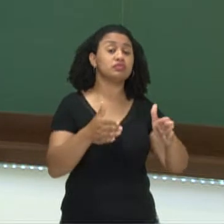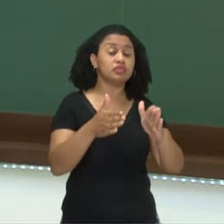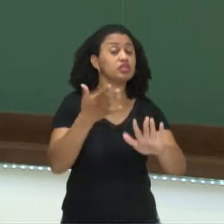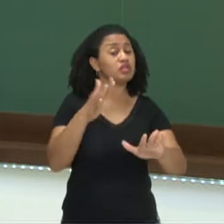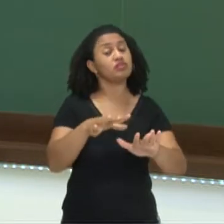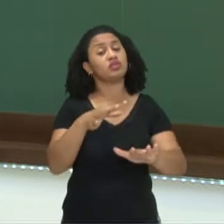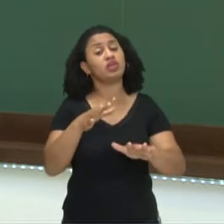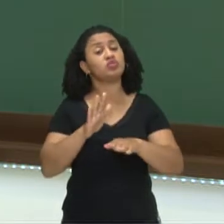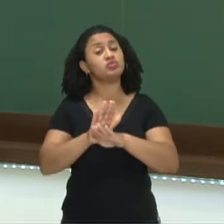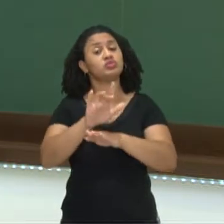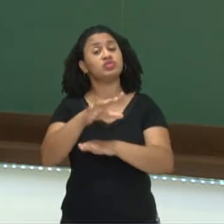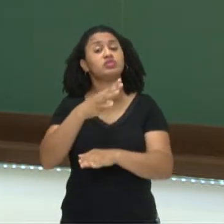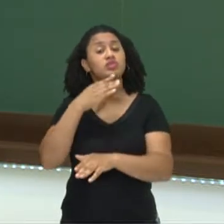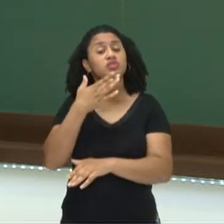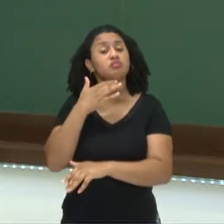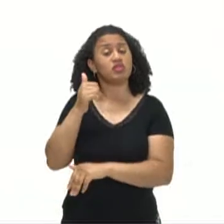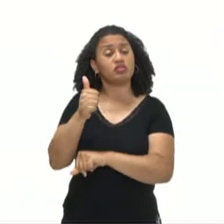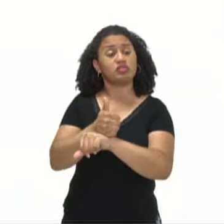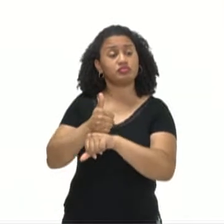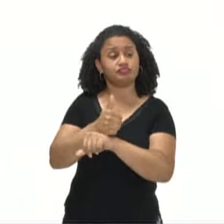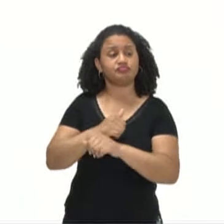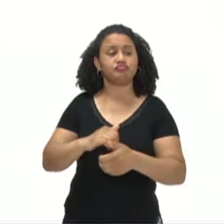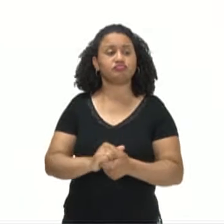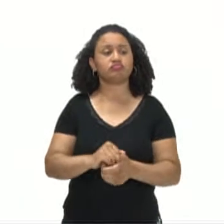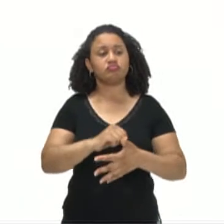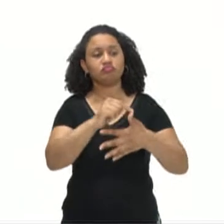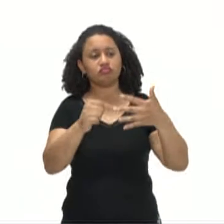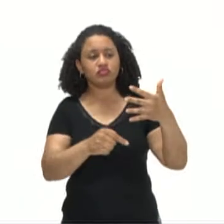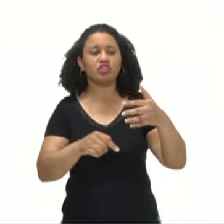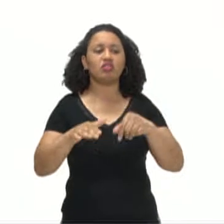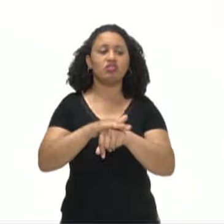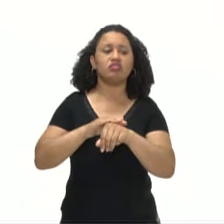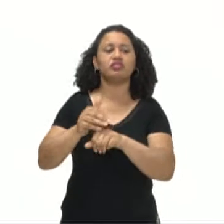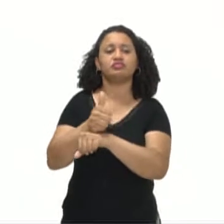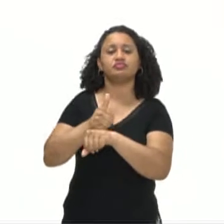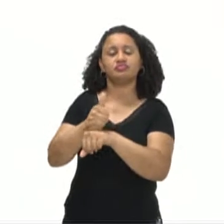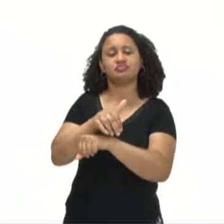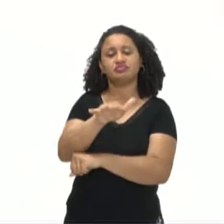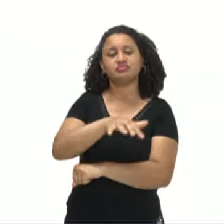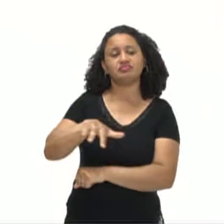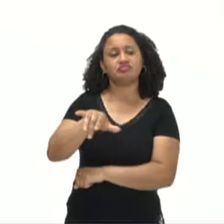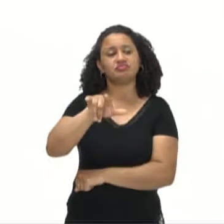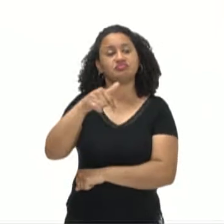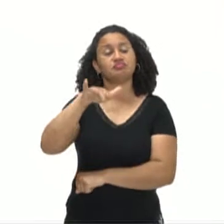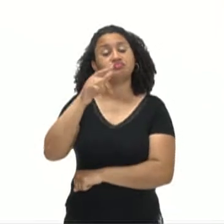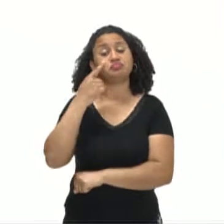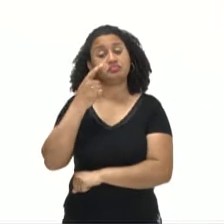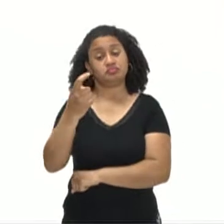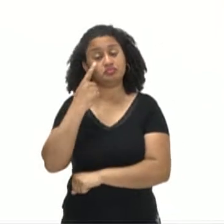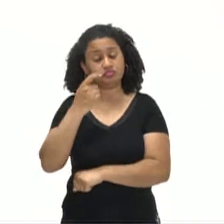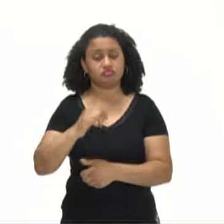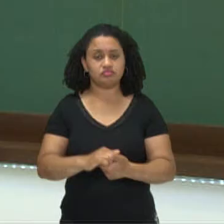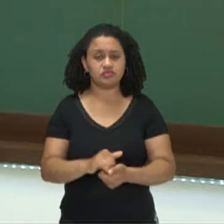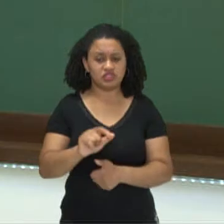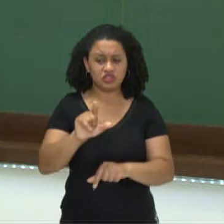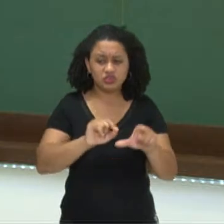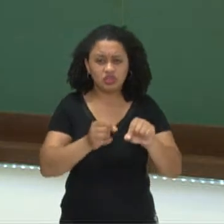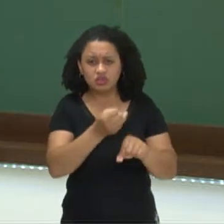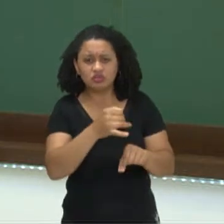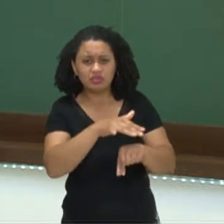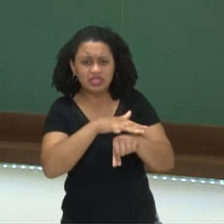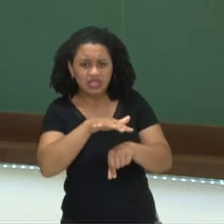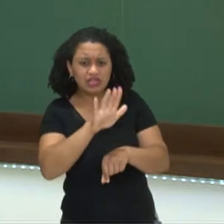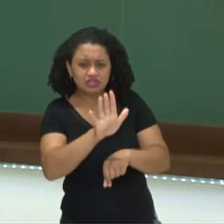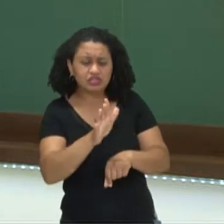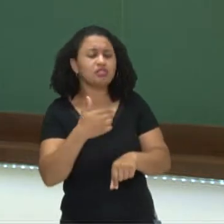ajudar a conhecer melhor a profissão. Converse com profissionais das áreas que mais vão te interessar. Escolheu algumas áreas? Converse com pessoas